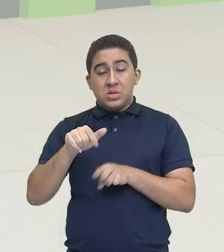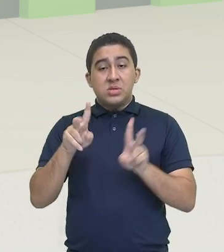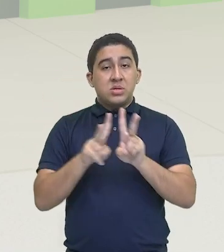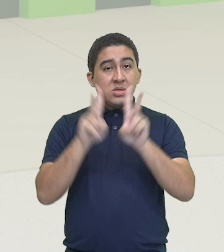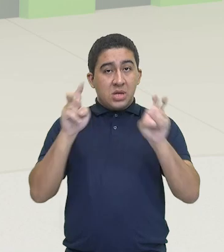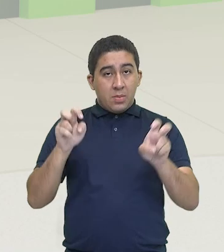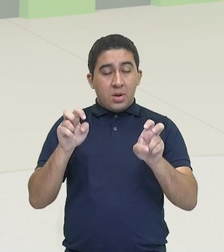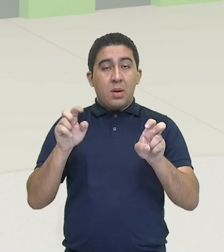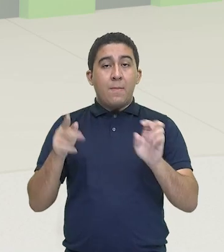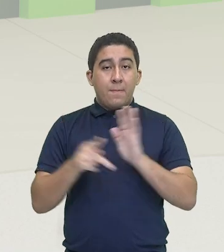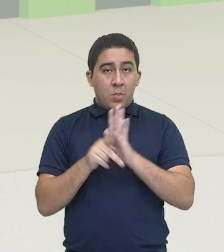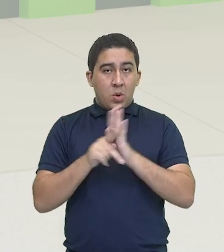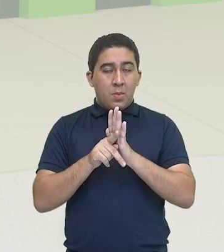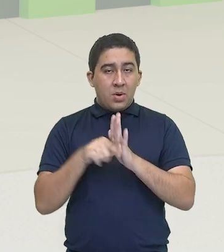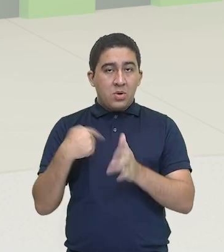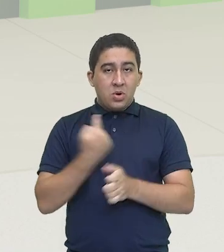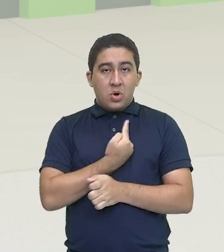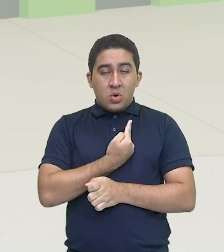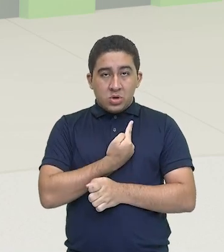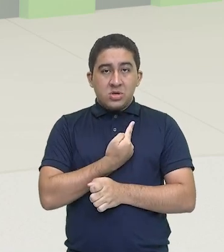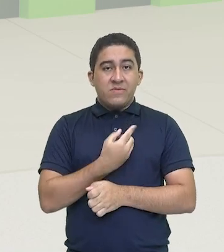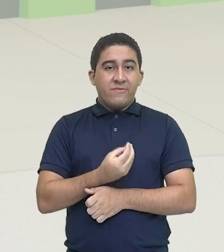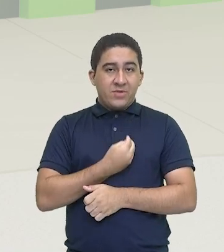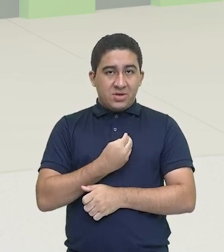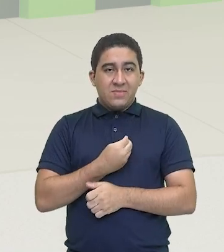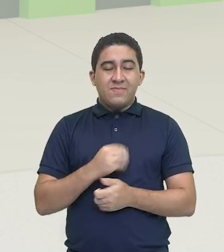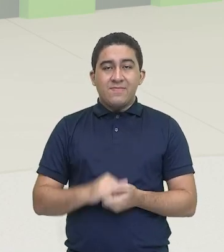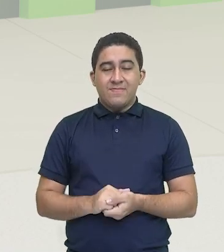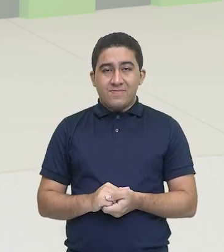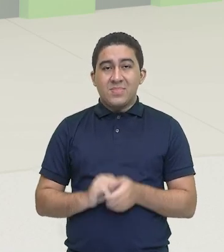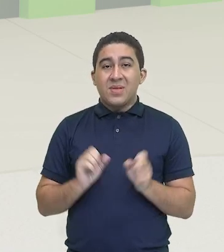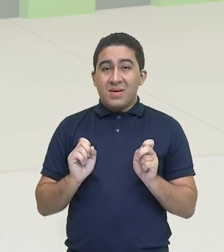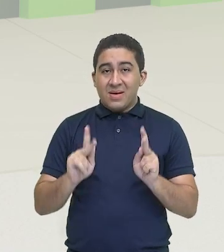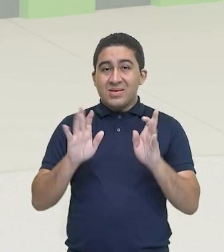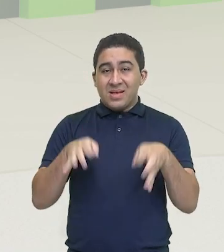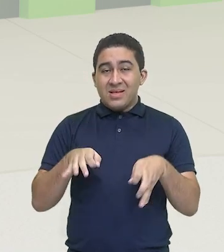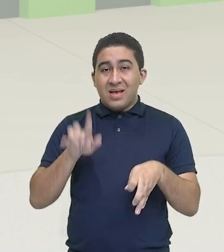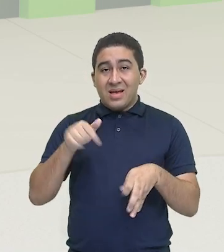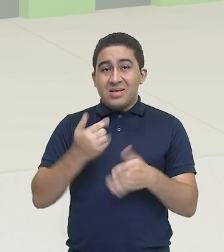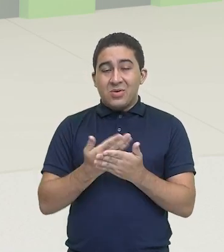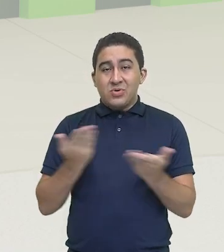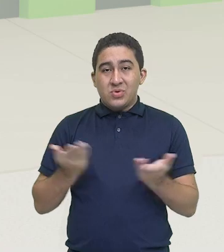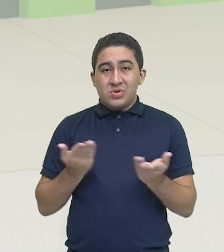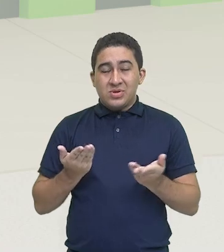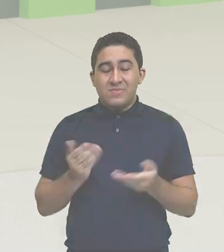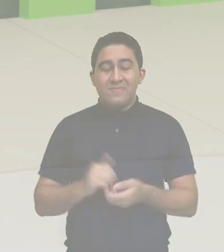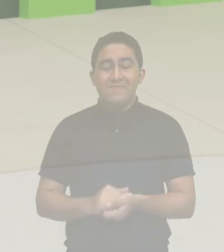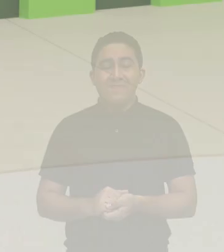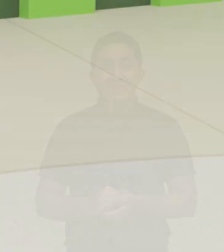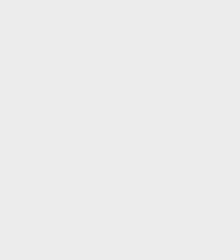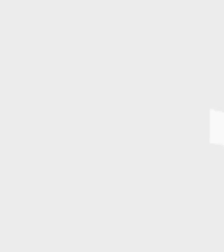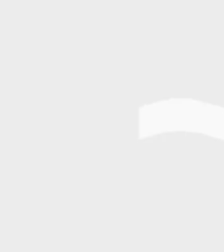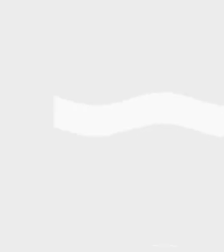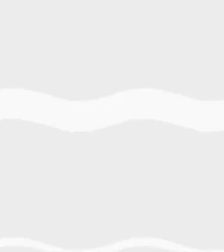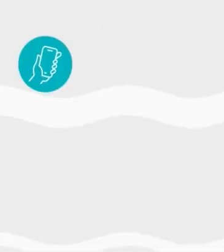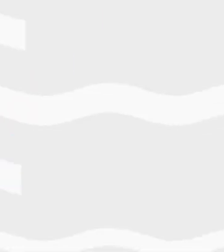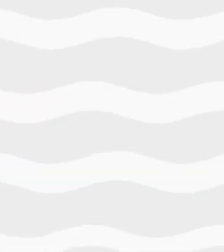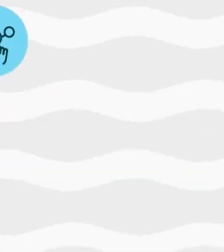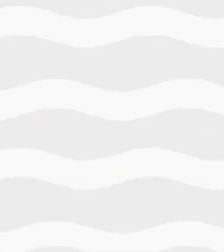tema para as nossas vidas. Tudo bem? Então, essa foi a nossa aula de hoje. Tchau.